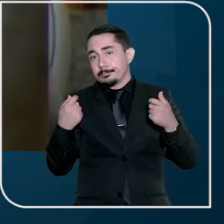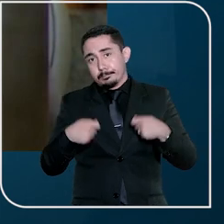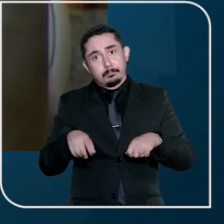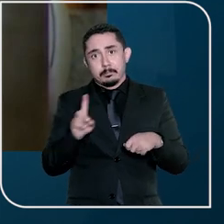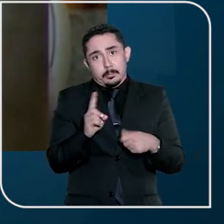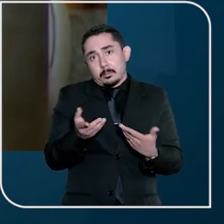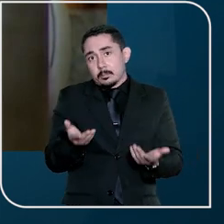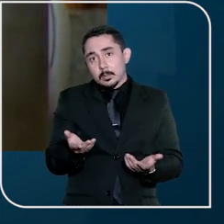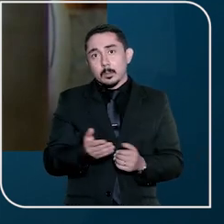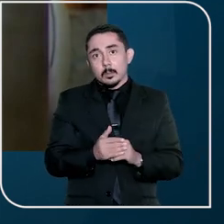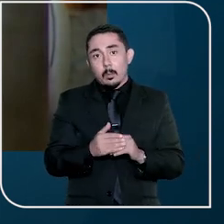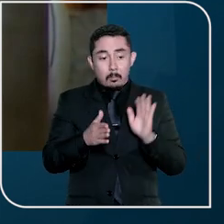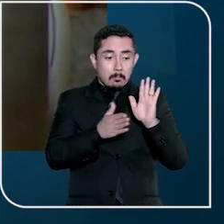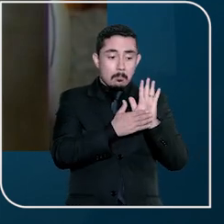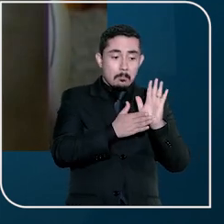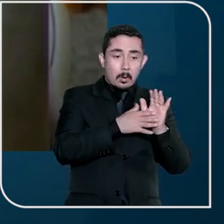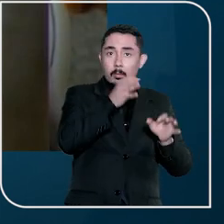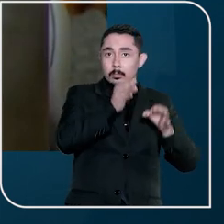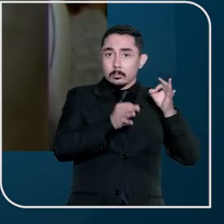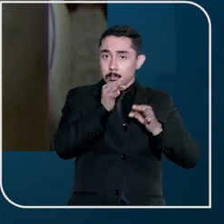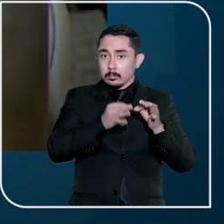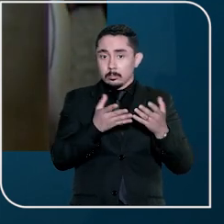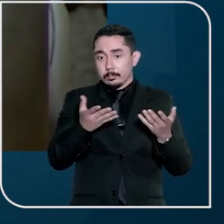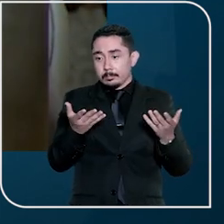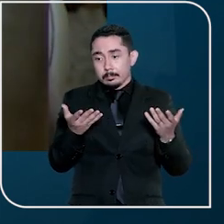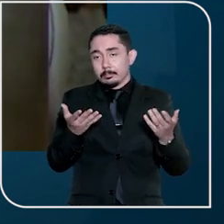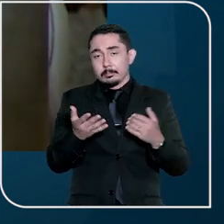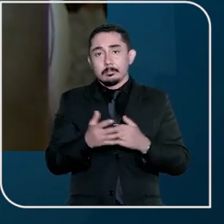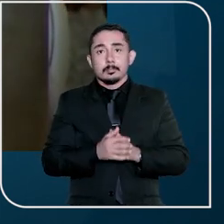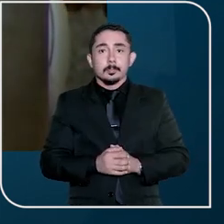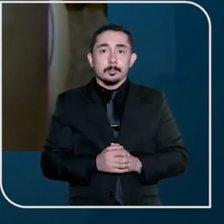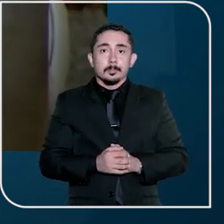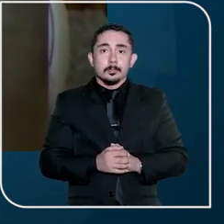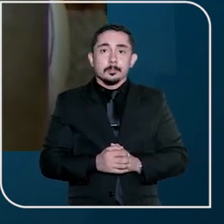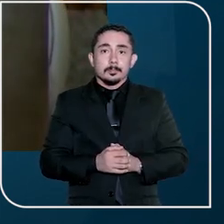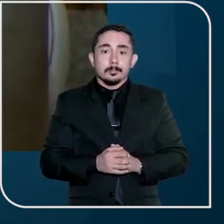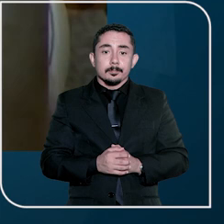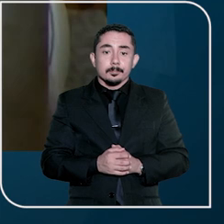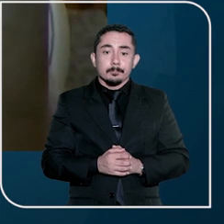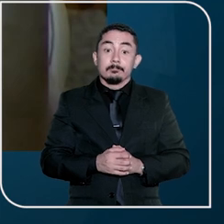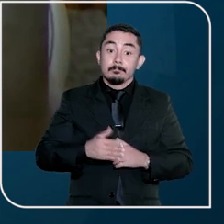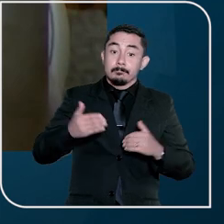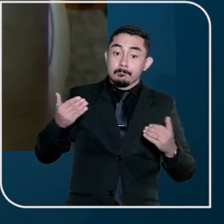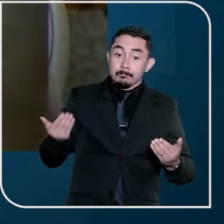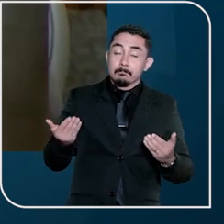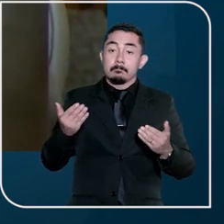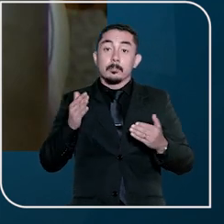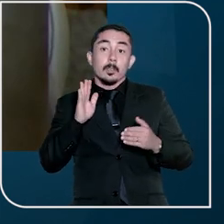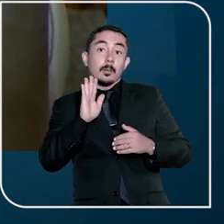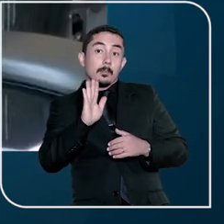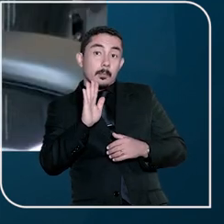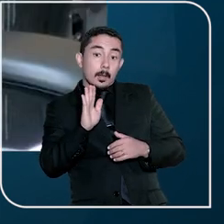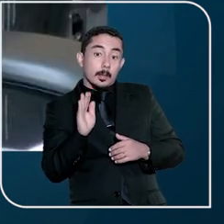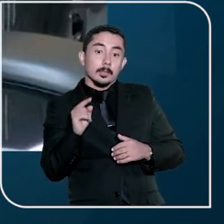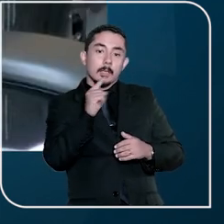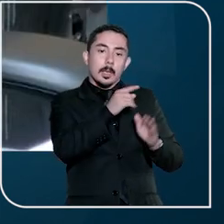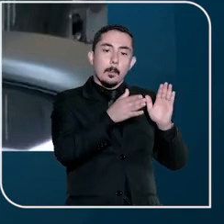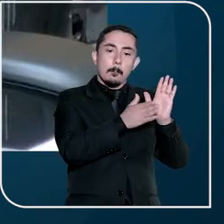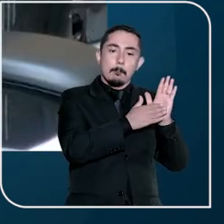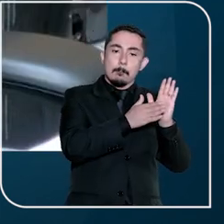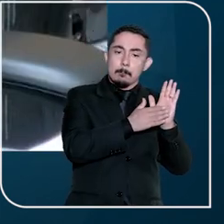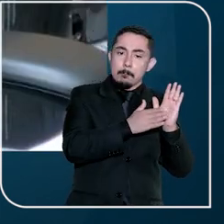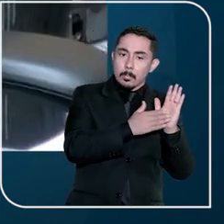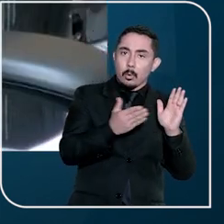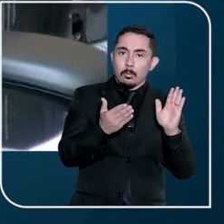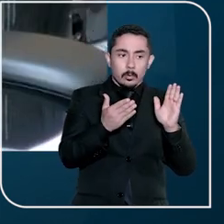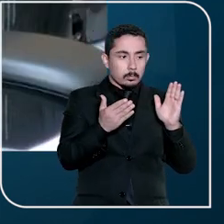no Brasil para utilização como prova judicial sob pena de subutilização da tecnologia desenvolvida no entanto sem